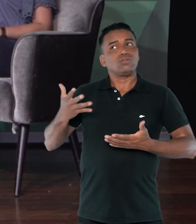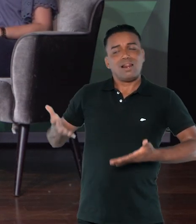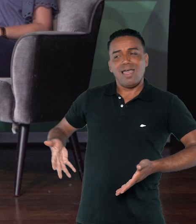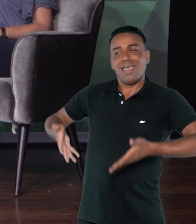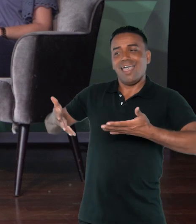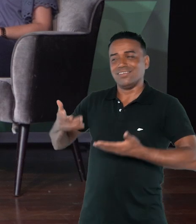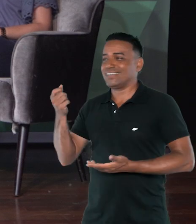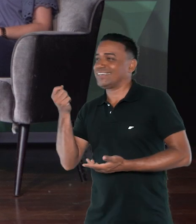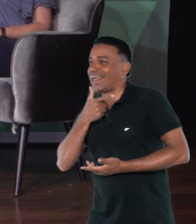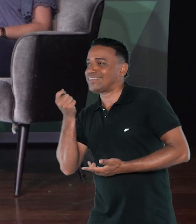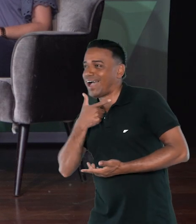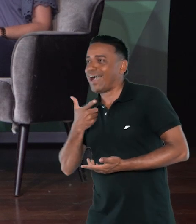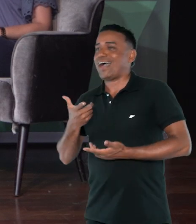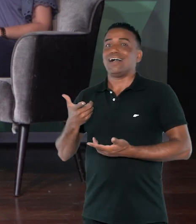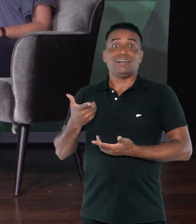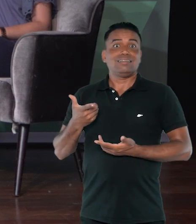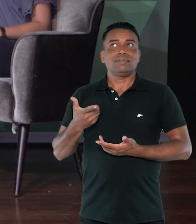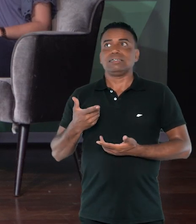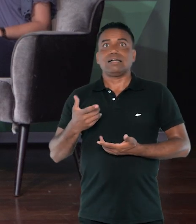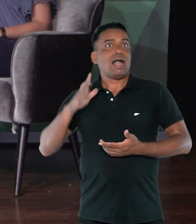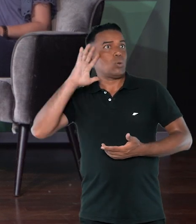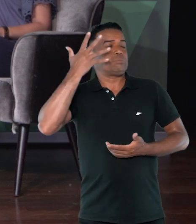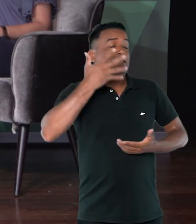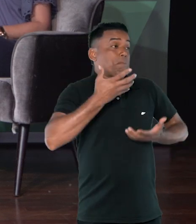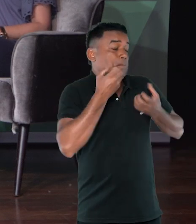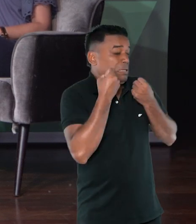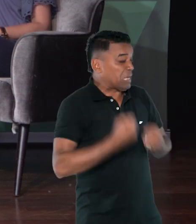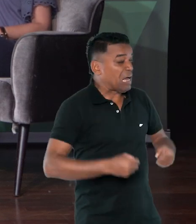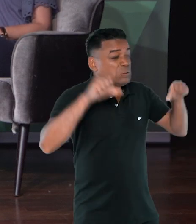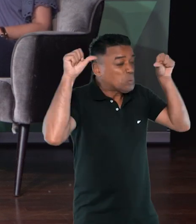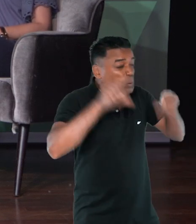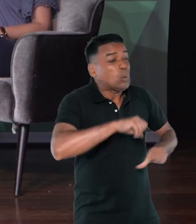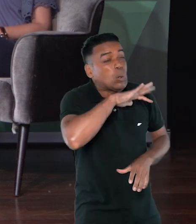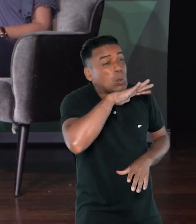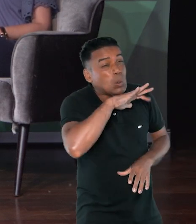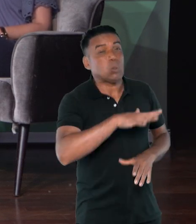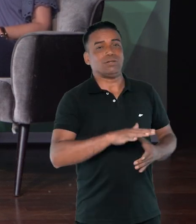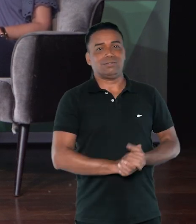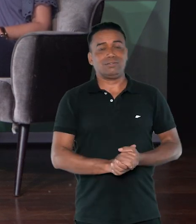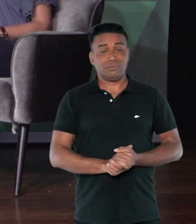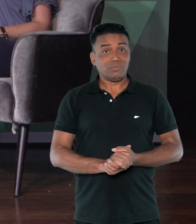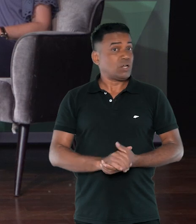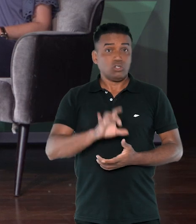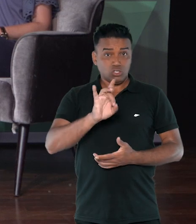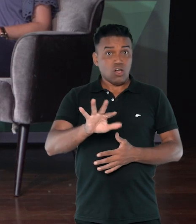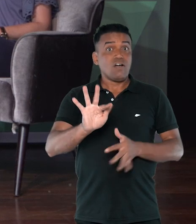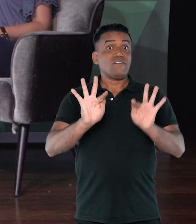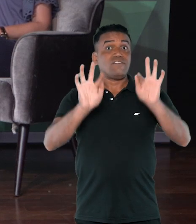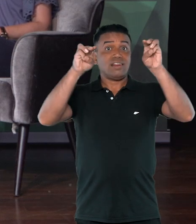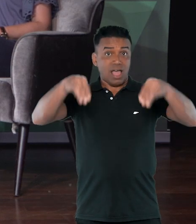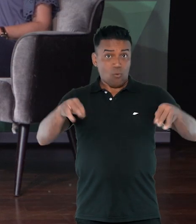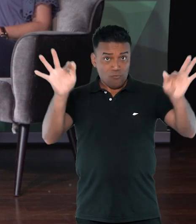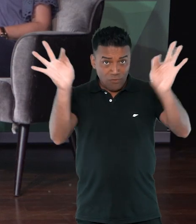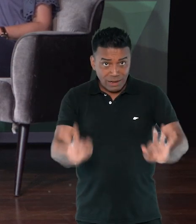muito doídas e pesadas, né? E não é só de final feliz que a gente vai viver, né? Tem finais tristes também,